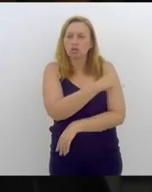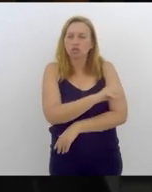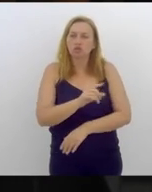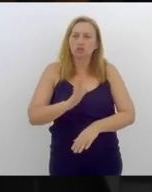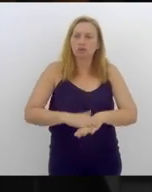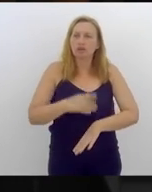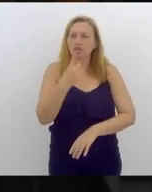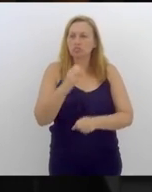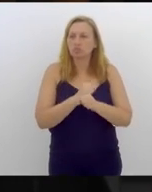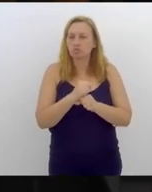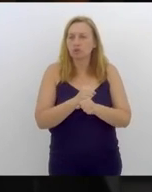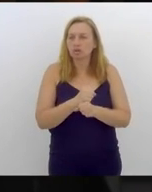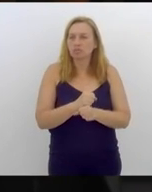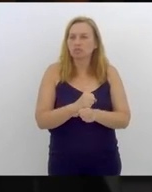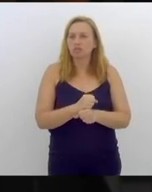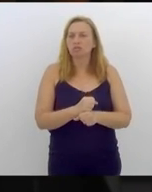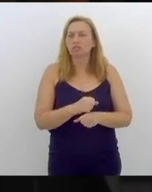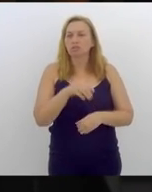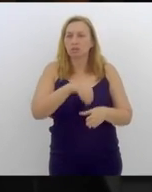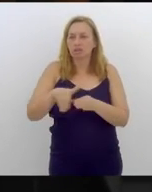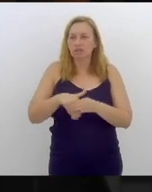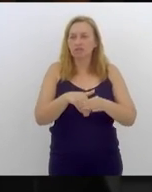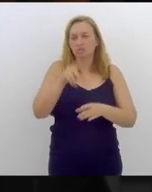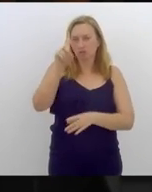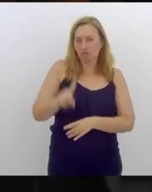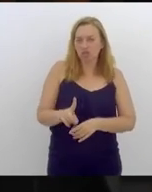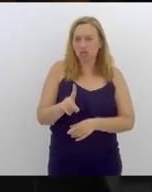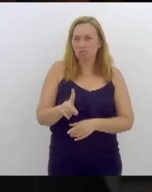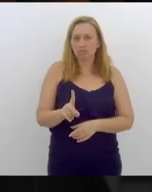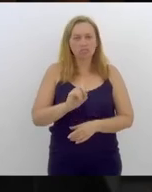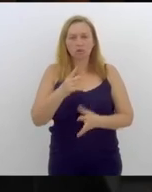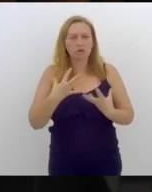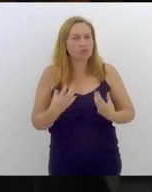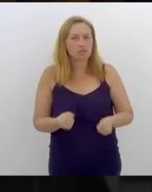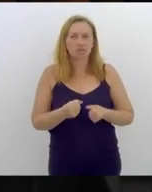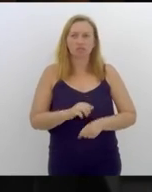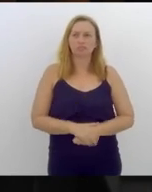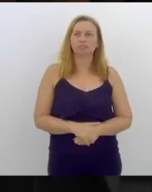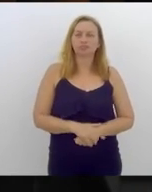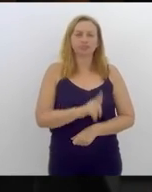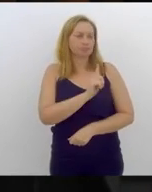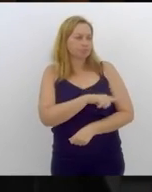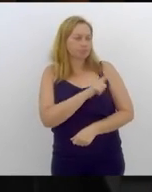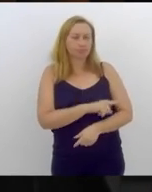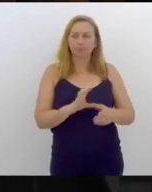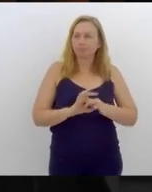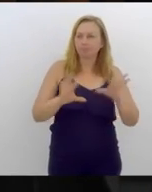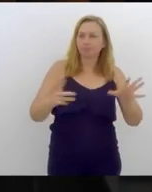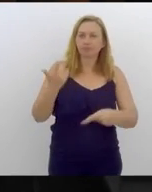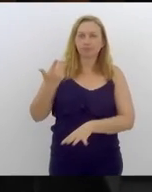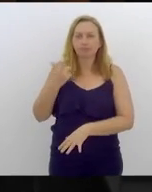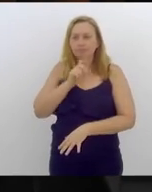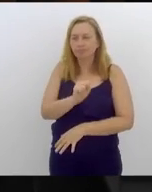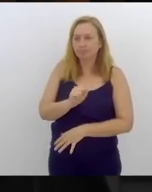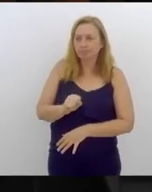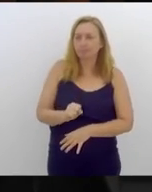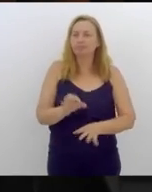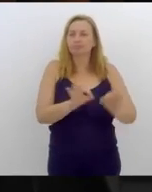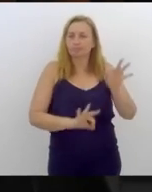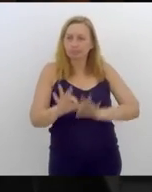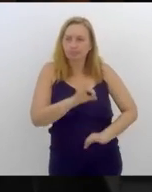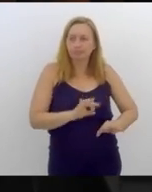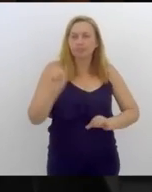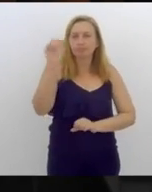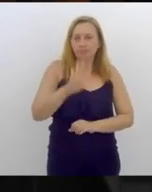letivo sem realizar eleição para diretor é inadmissível a gestão democrática é uma conquista tá no plano nacional